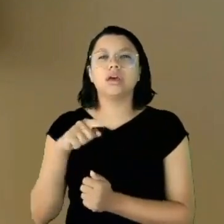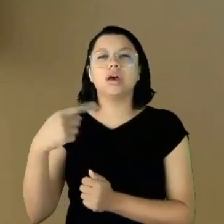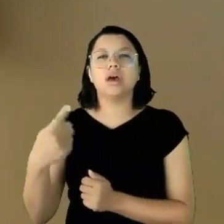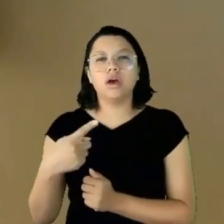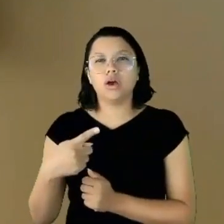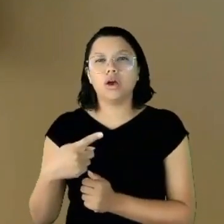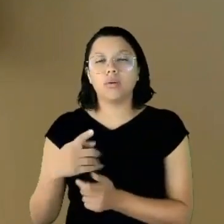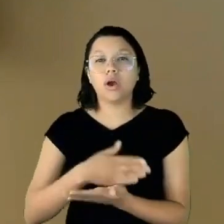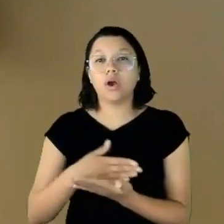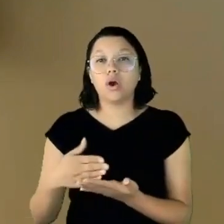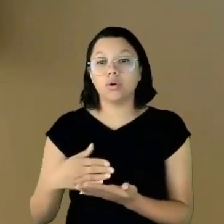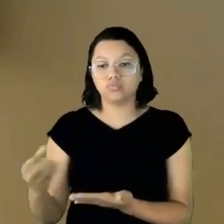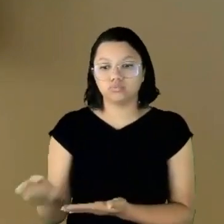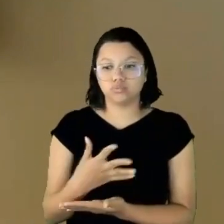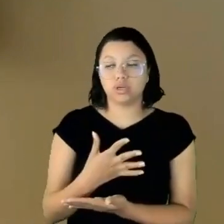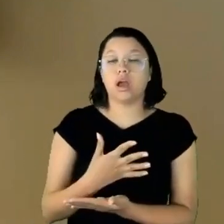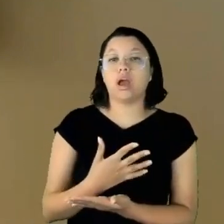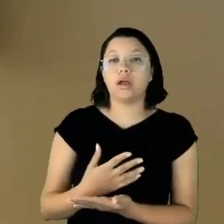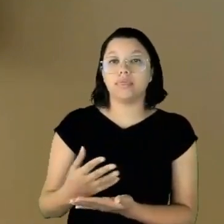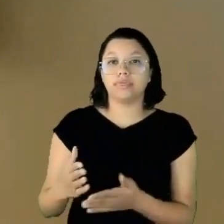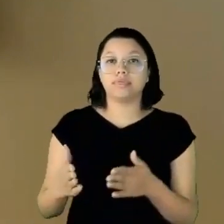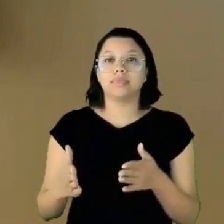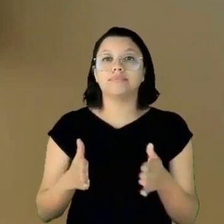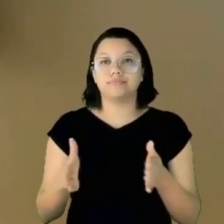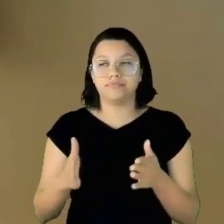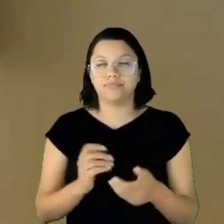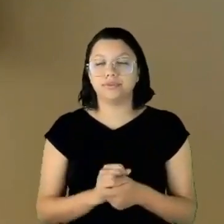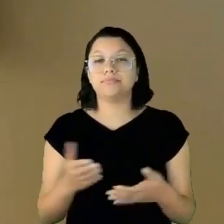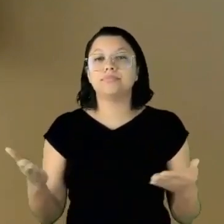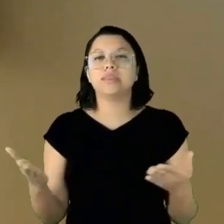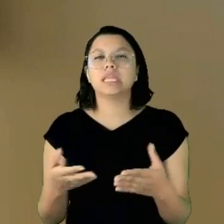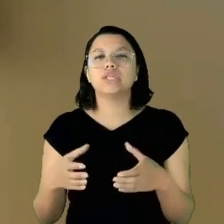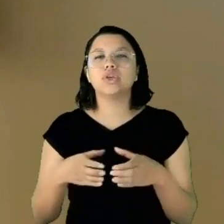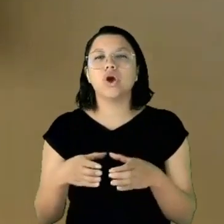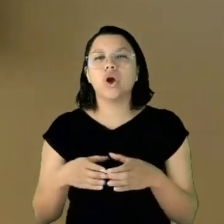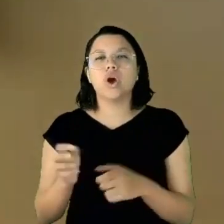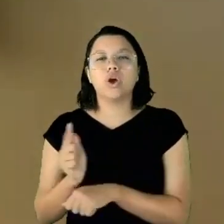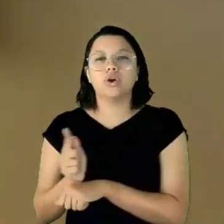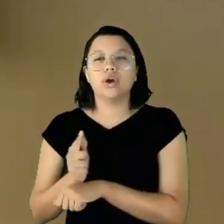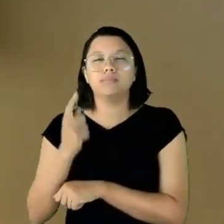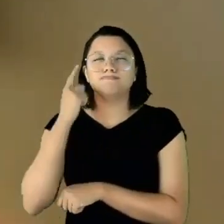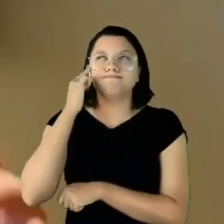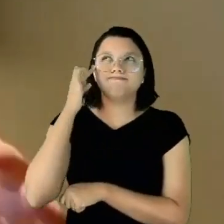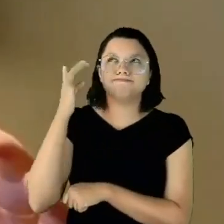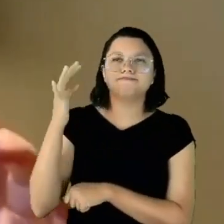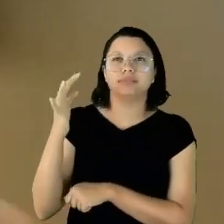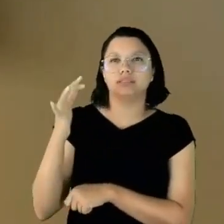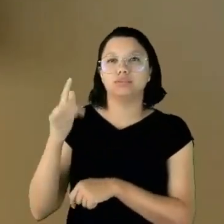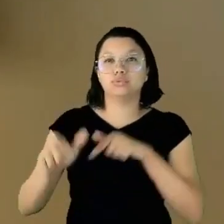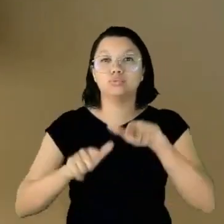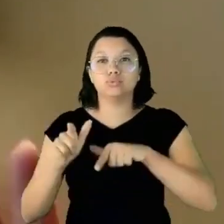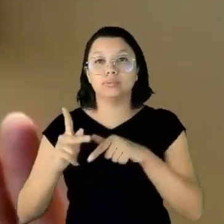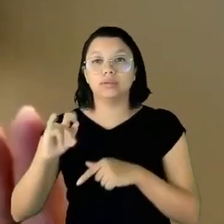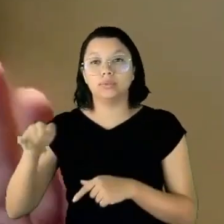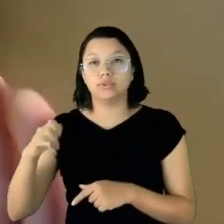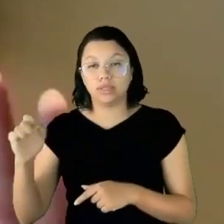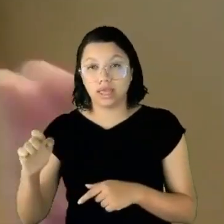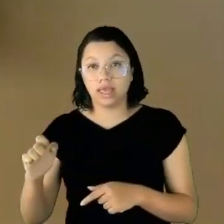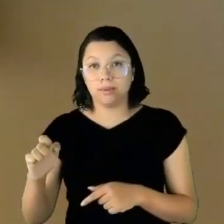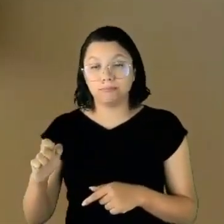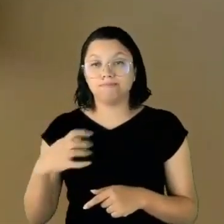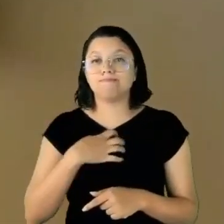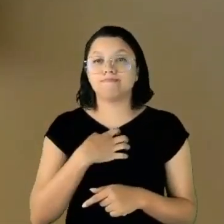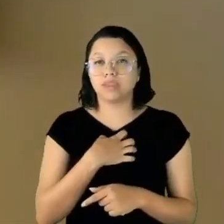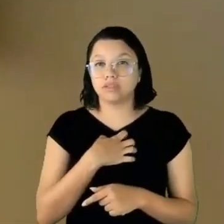é para inaugurar essa nova fase mas esses comitês gestores eles pensam o trabalho no PJE dessa